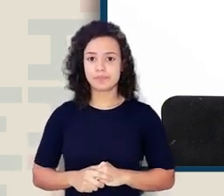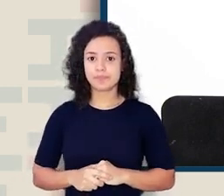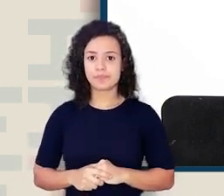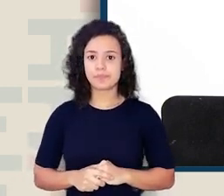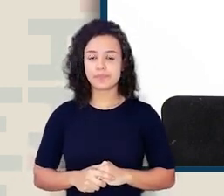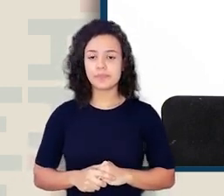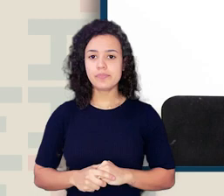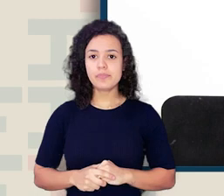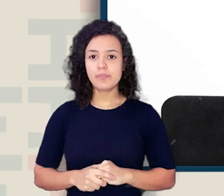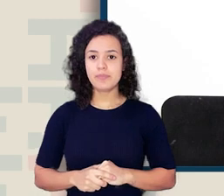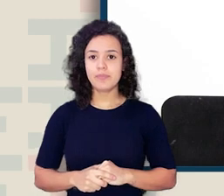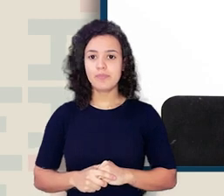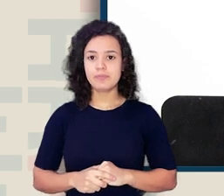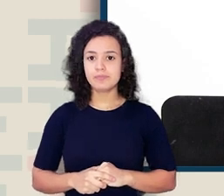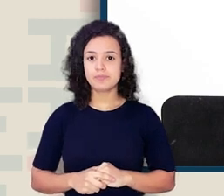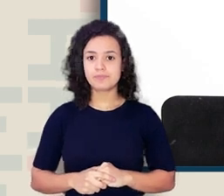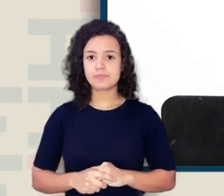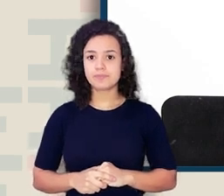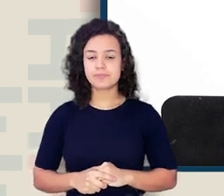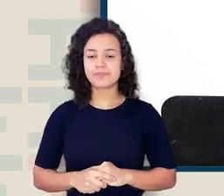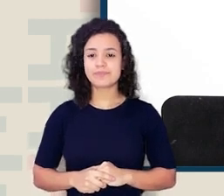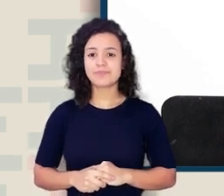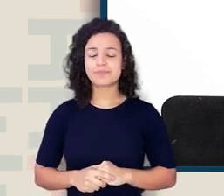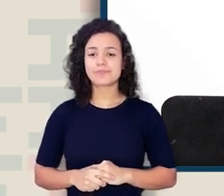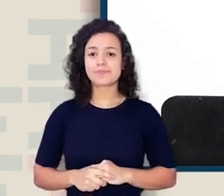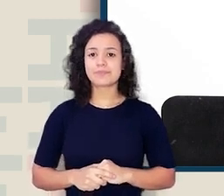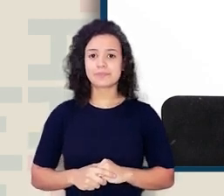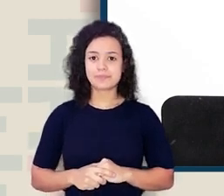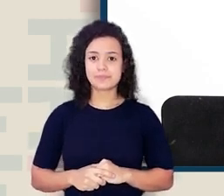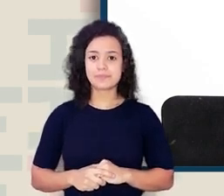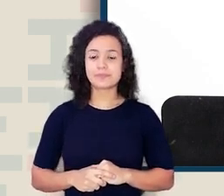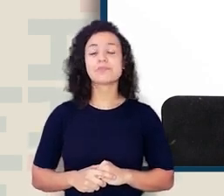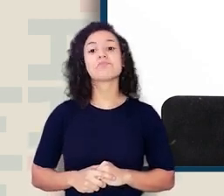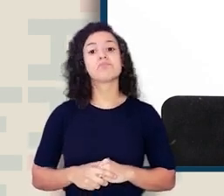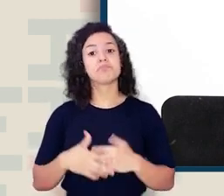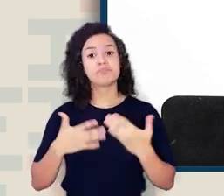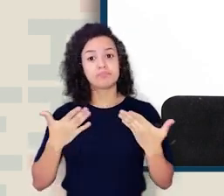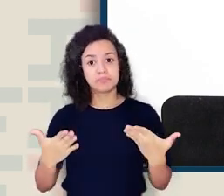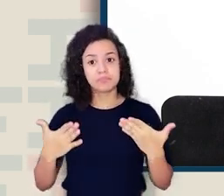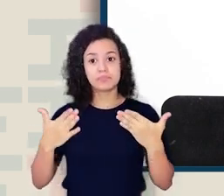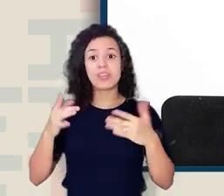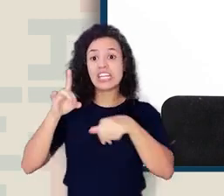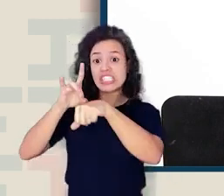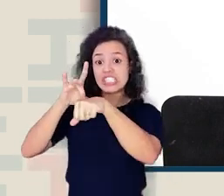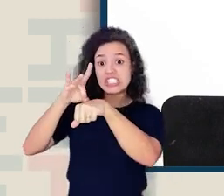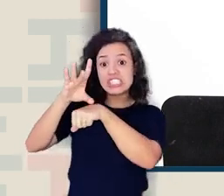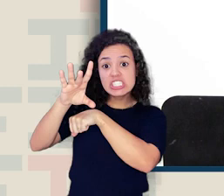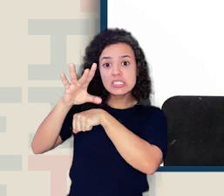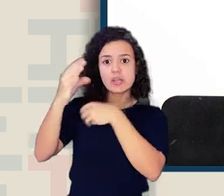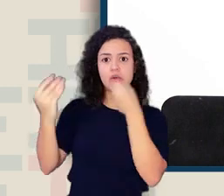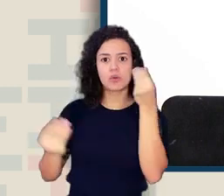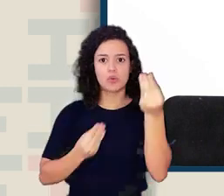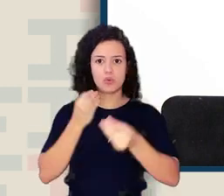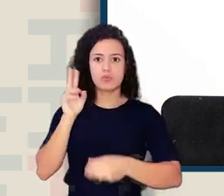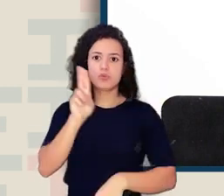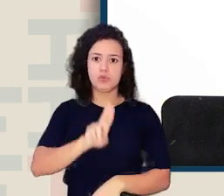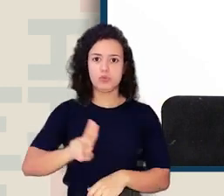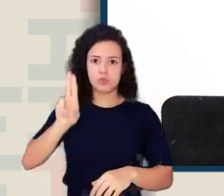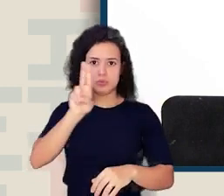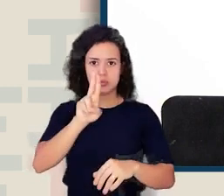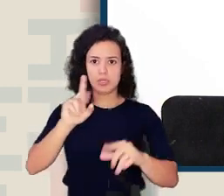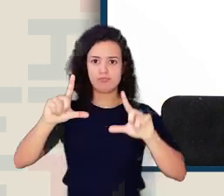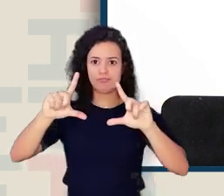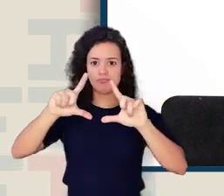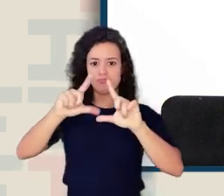minha mão, aqui nesse instrumento. Então, isso é a primeira dica de como a